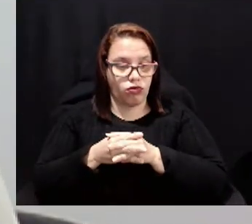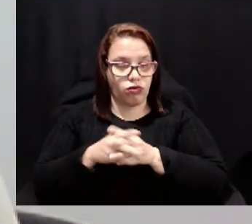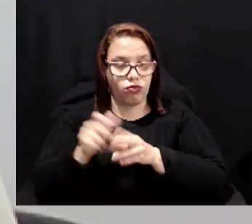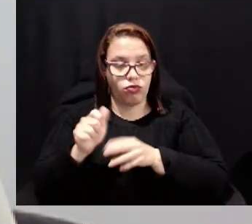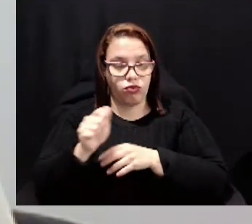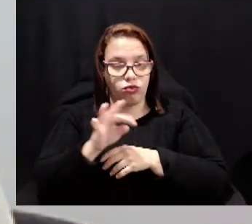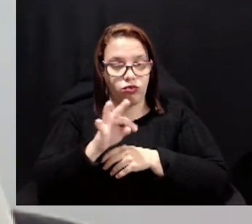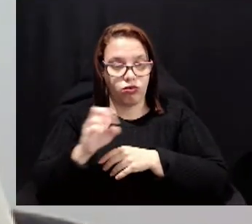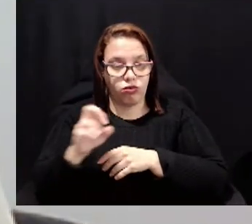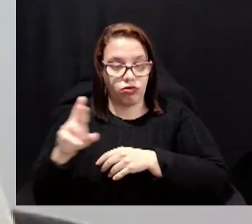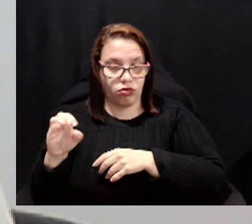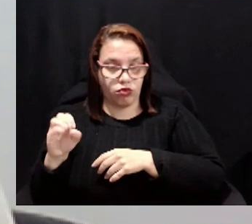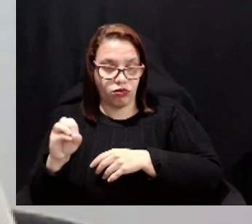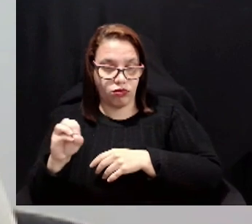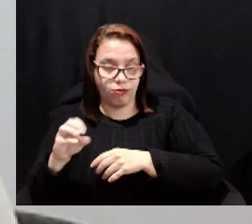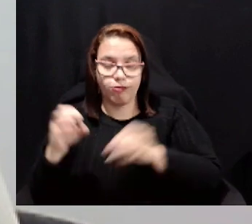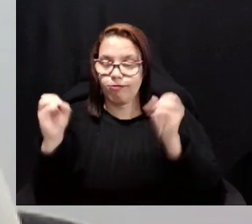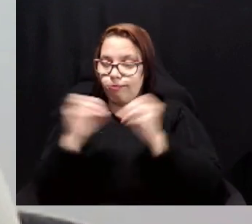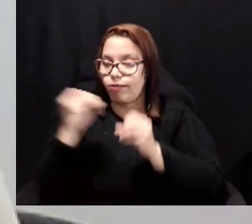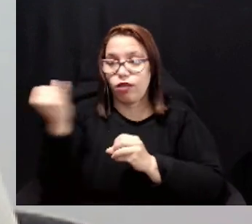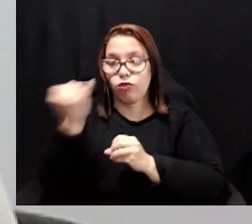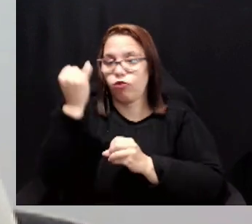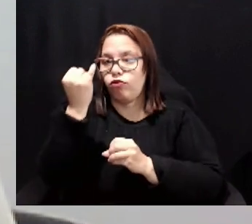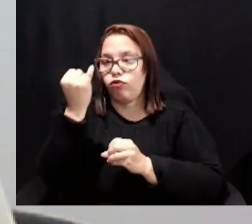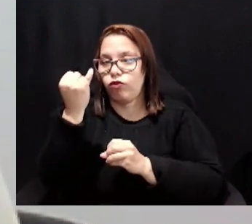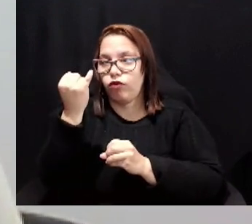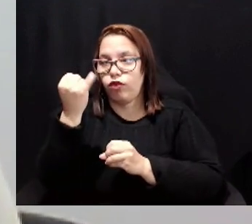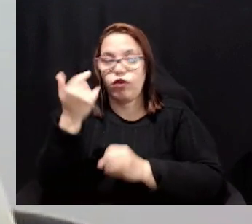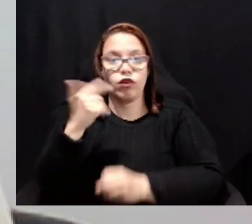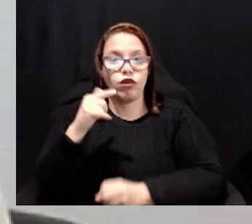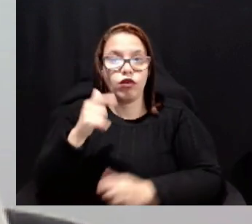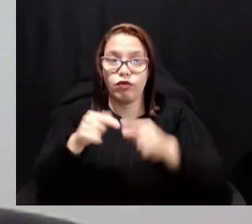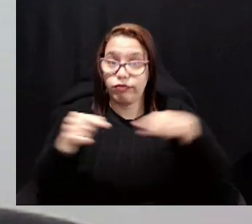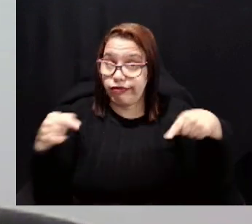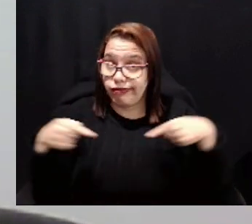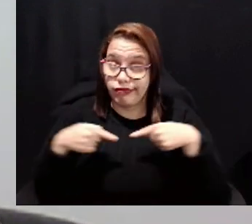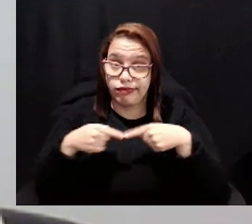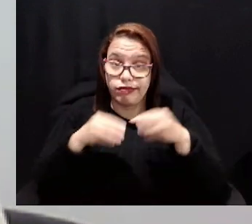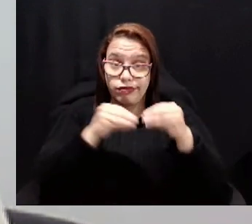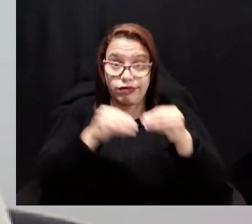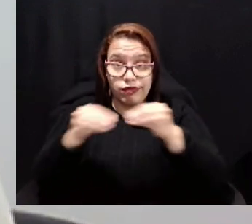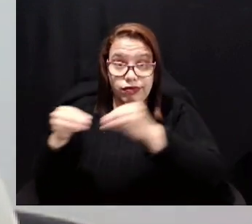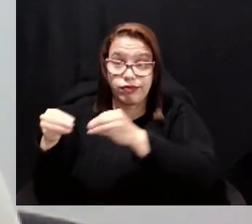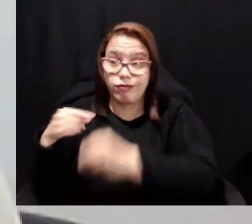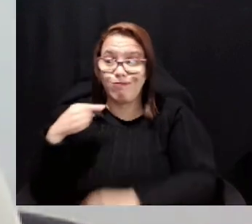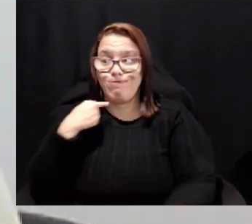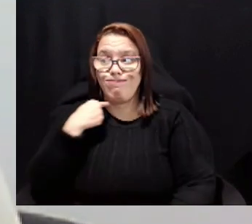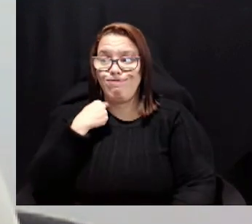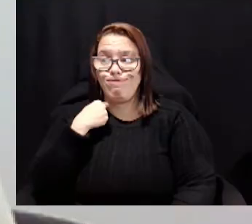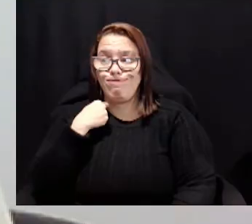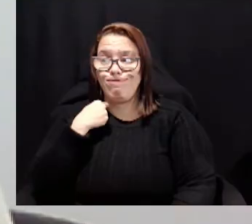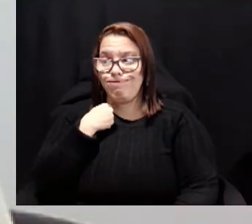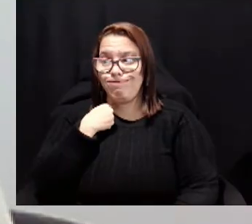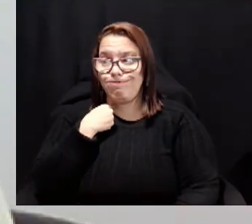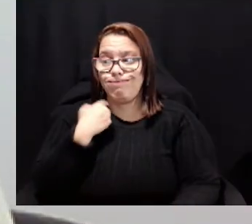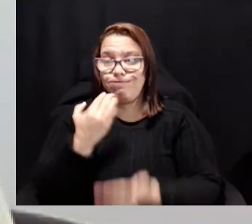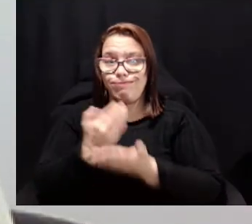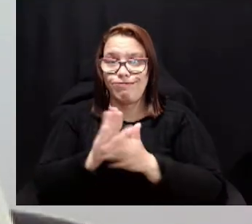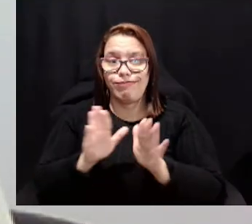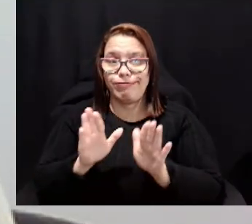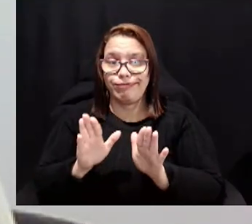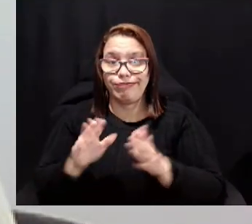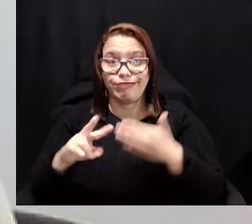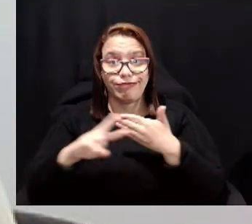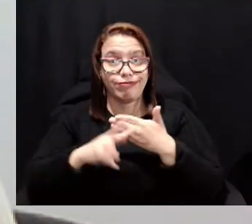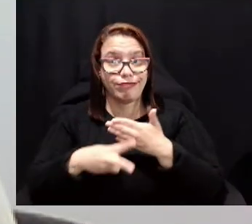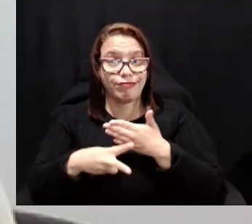essa questão do aterro zero como sendo imprescindível. Daqui a pouco não vai ter mais espaço para a gente armazenar os nossos resíduos, eles